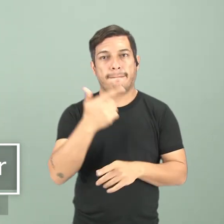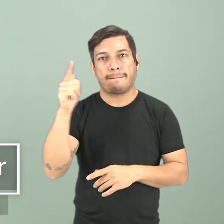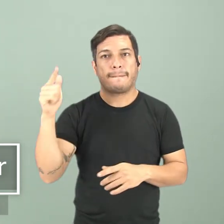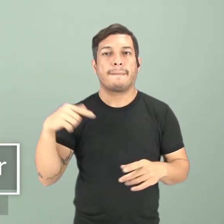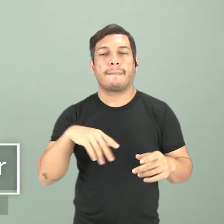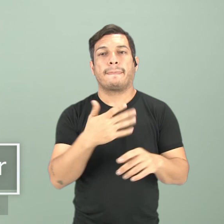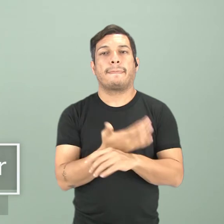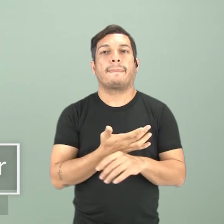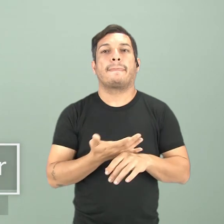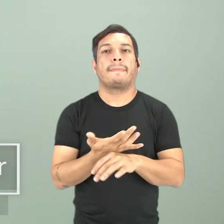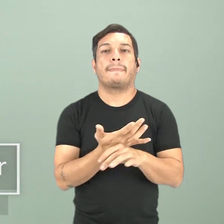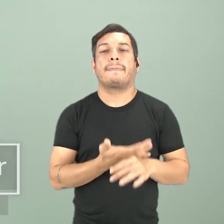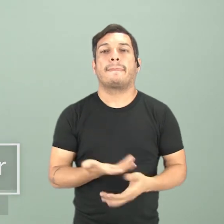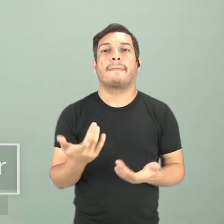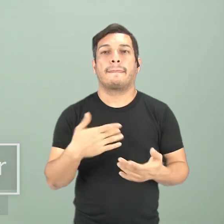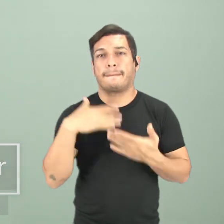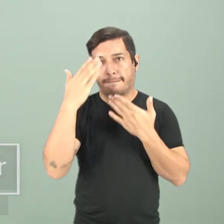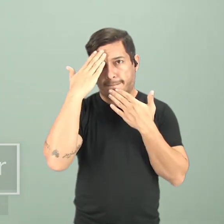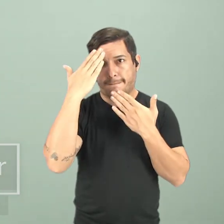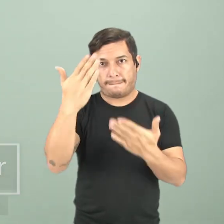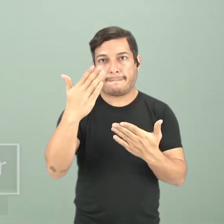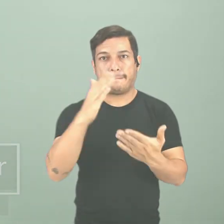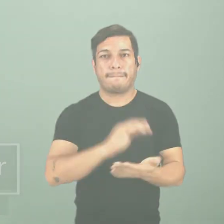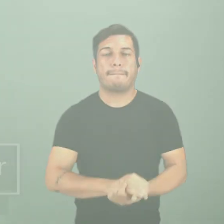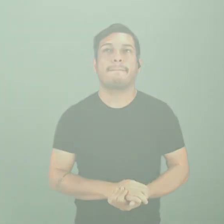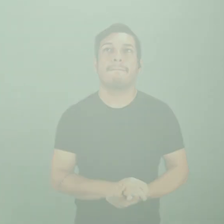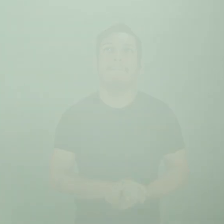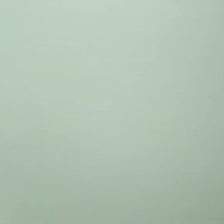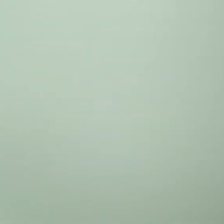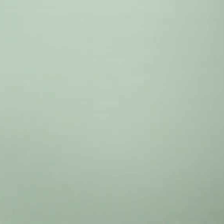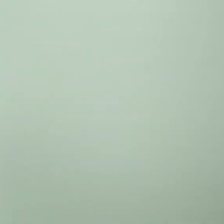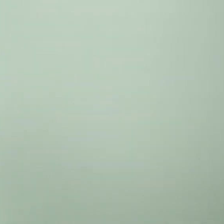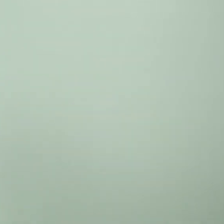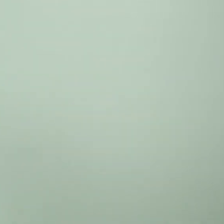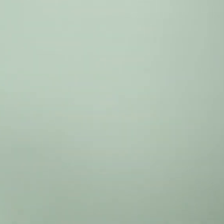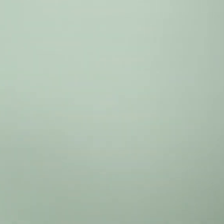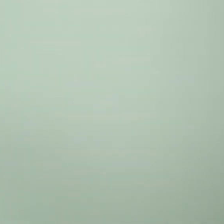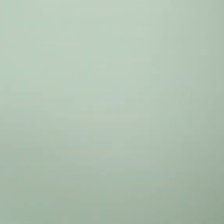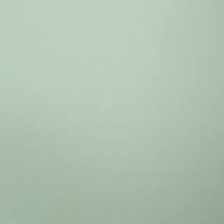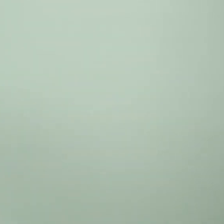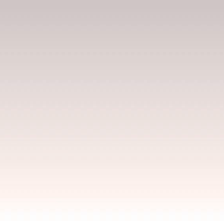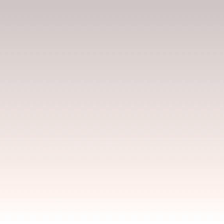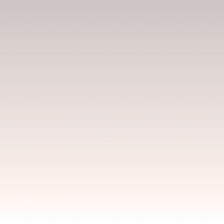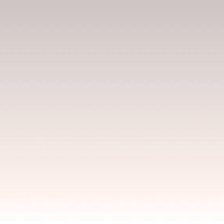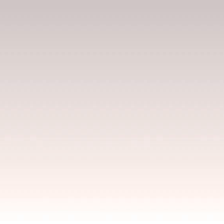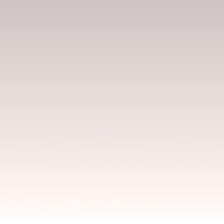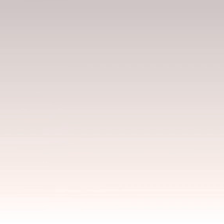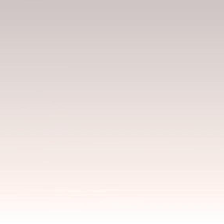conhecimento em filosofia e em outras áreas do conhecimento. Obrigado mais uma vez.